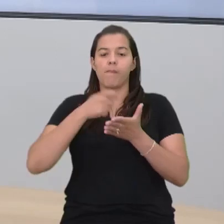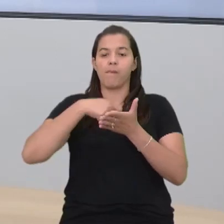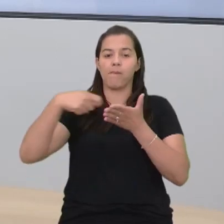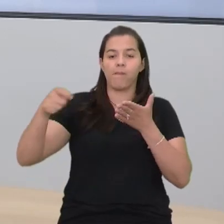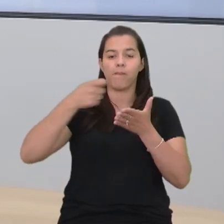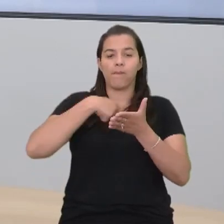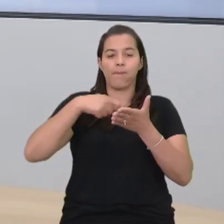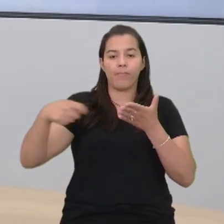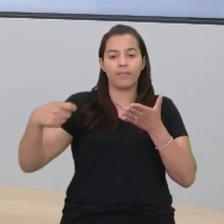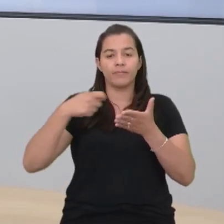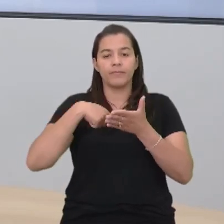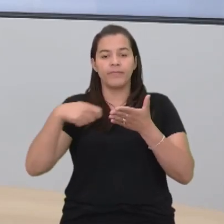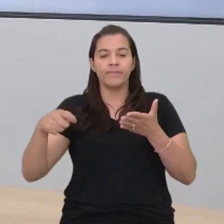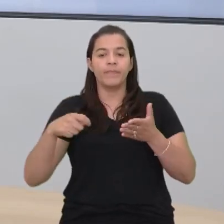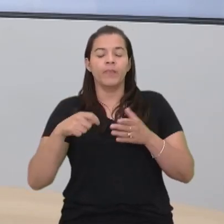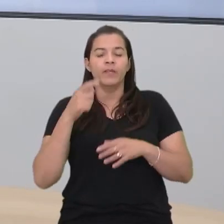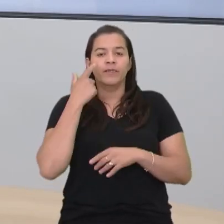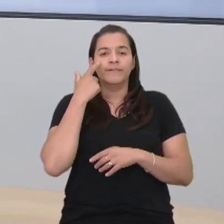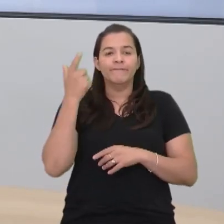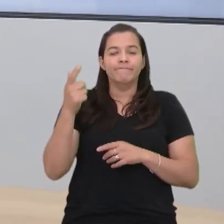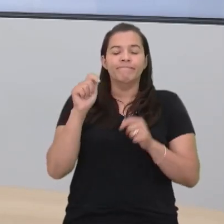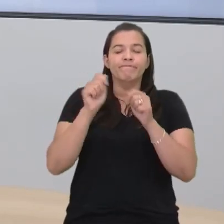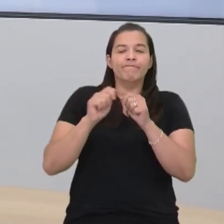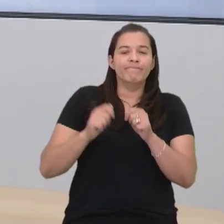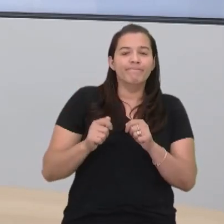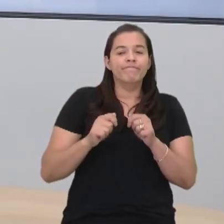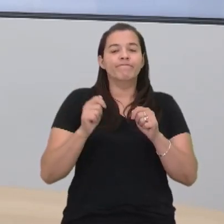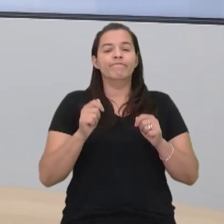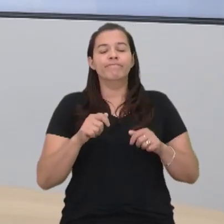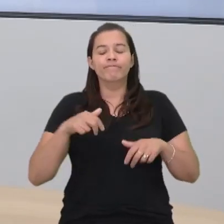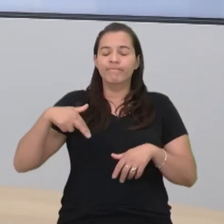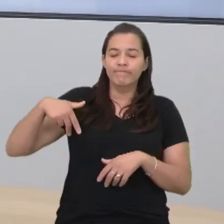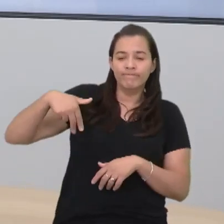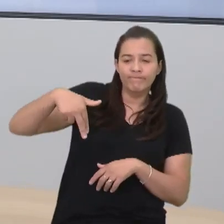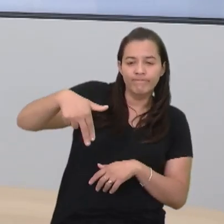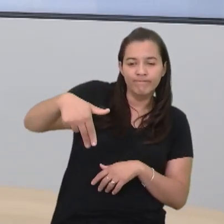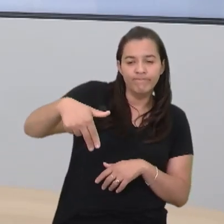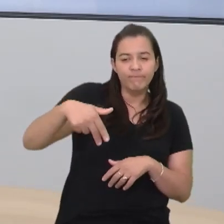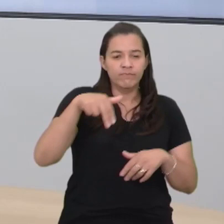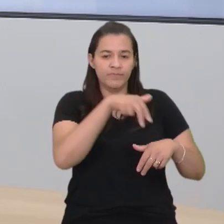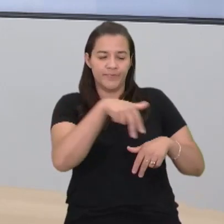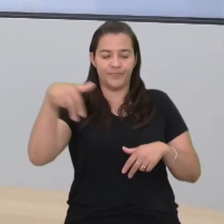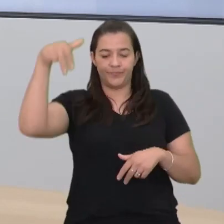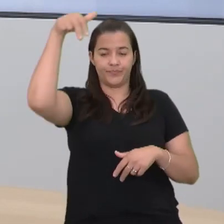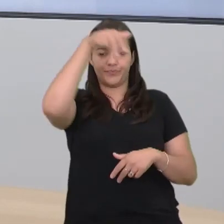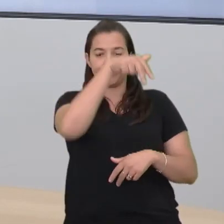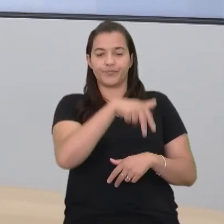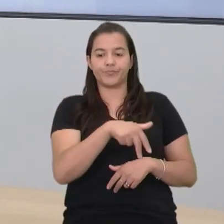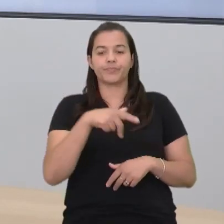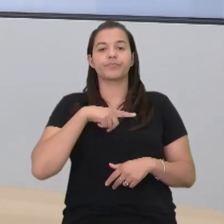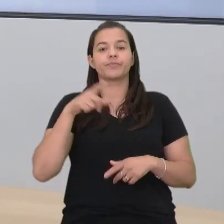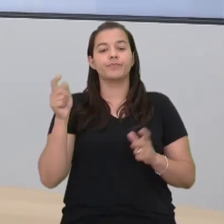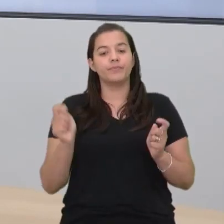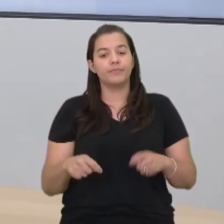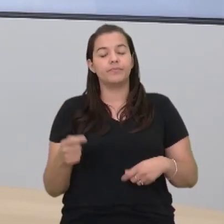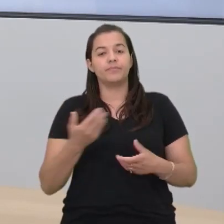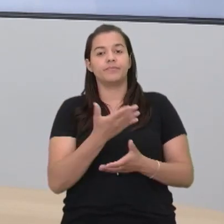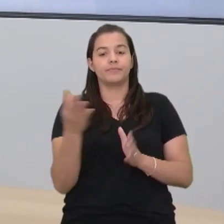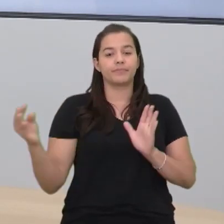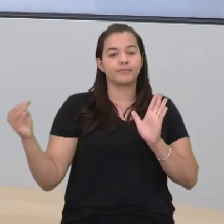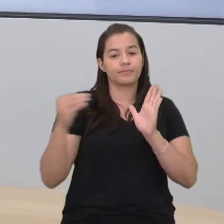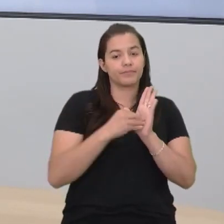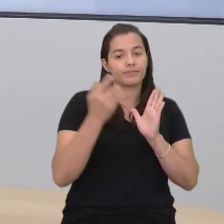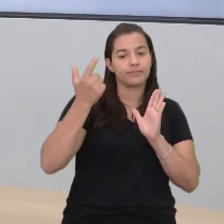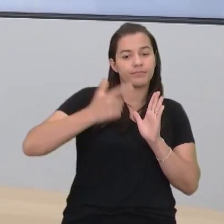para riscar. Eu vou fazer o bonequinho andar formando um quadrado, um triângulo, um pentágono, dá para fazer várias coisas. E aí eu vou clicar ali no mais e vou adicionar mais um